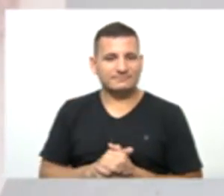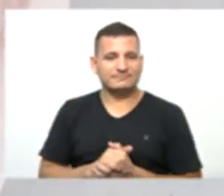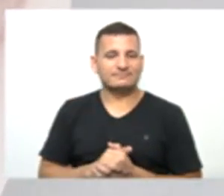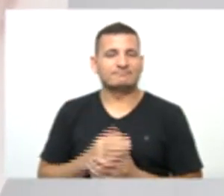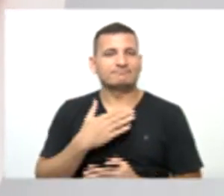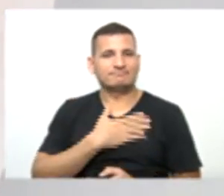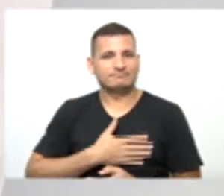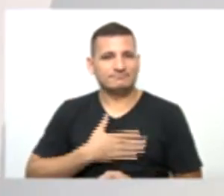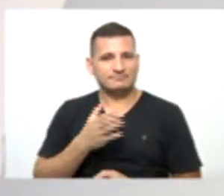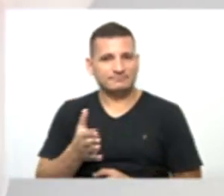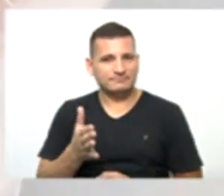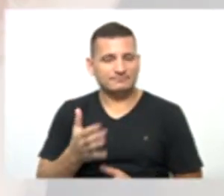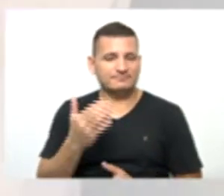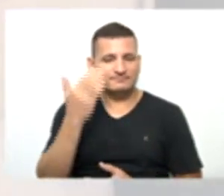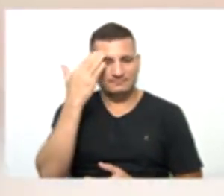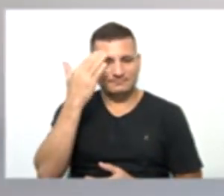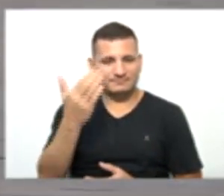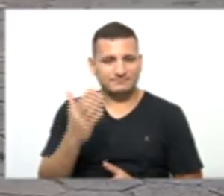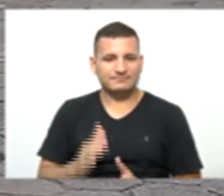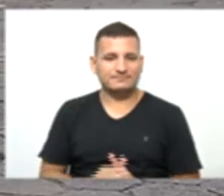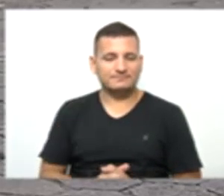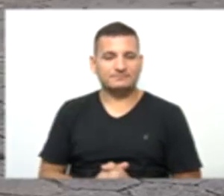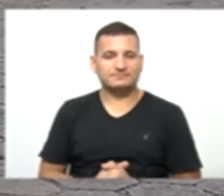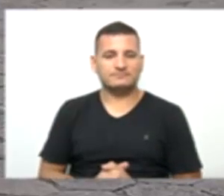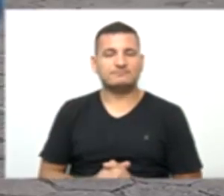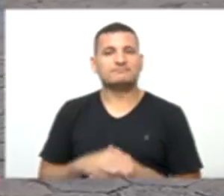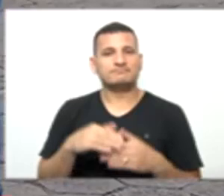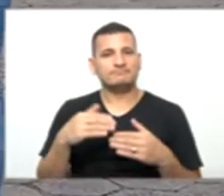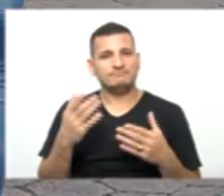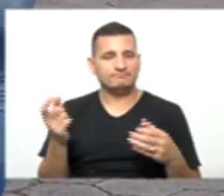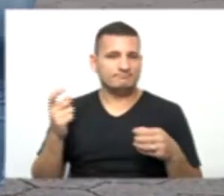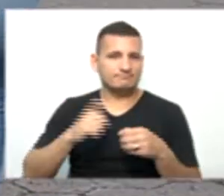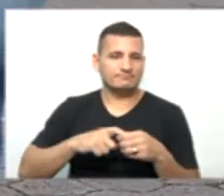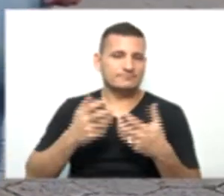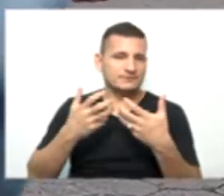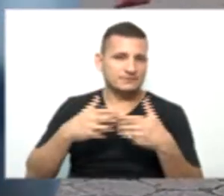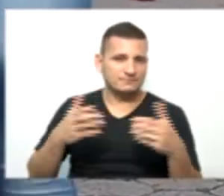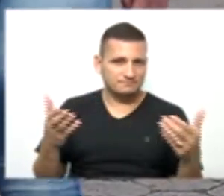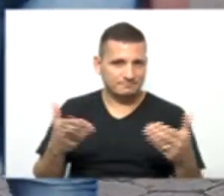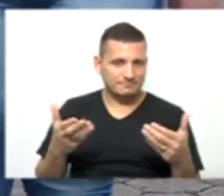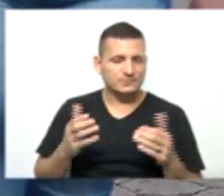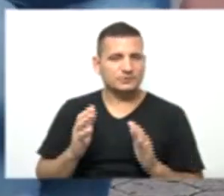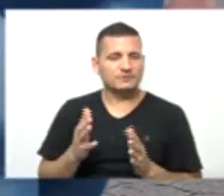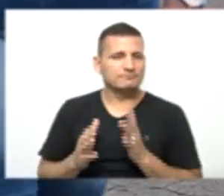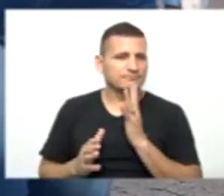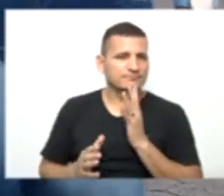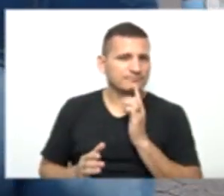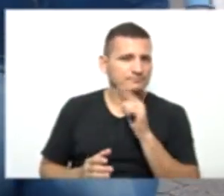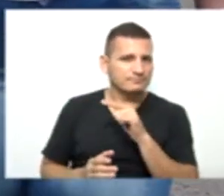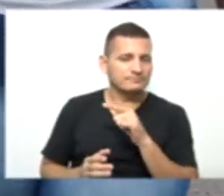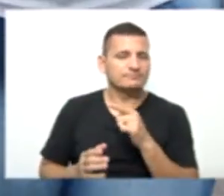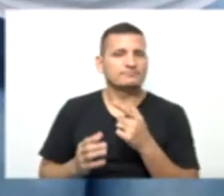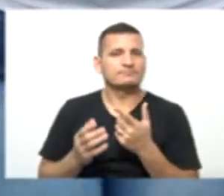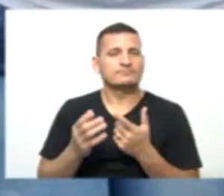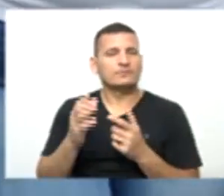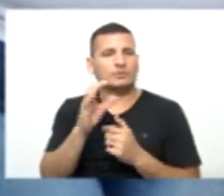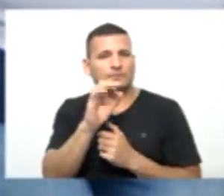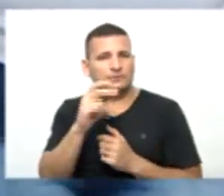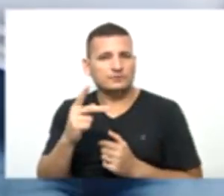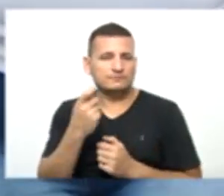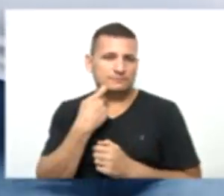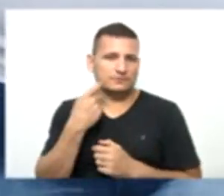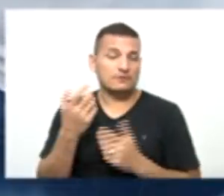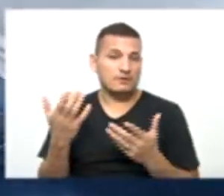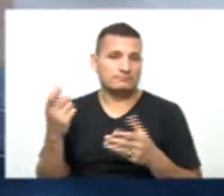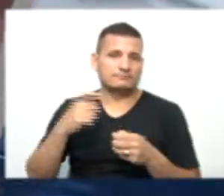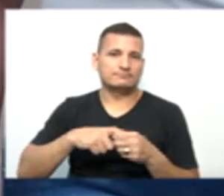Obrigada. Prazer. Chegamos aqui no IFO, conhecemos e entendemos o trabalho da cooperativa. Agora vamos